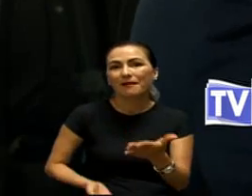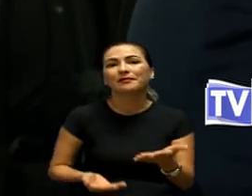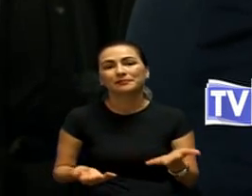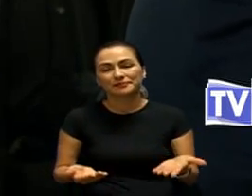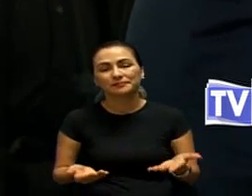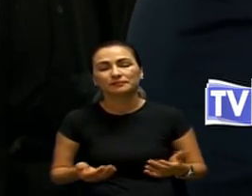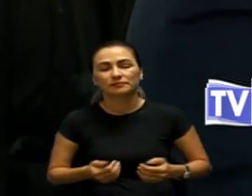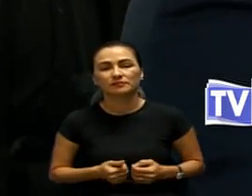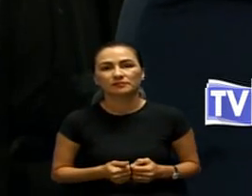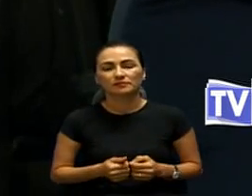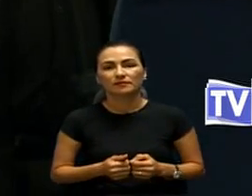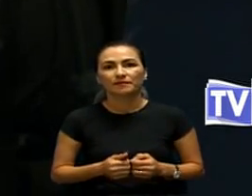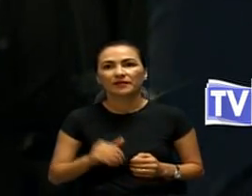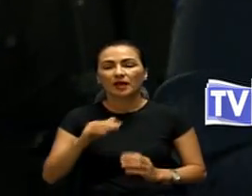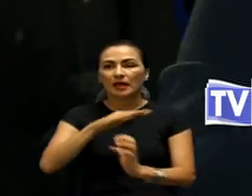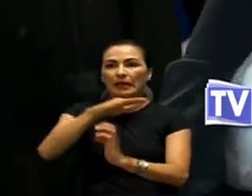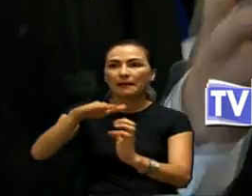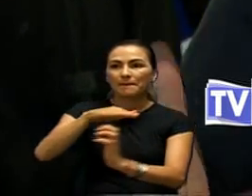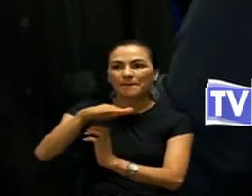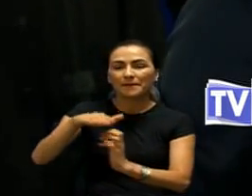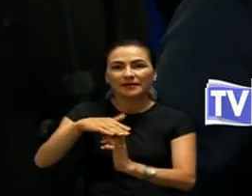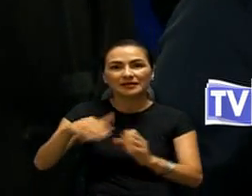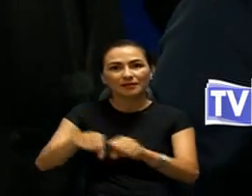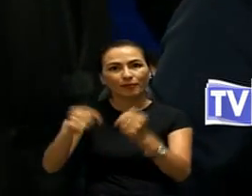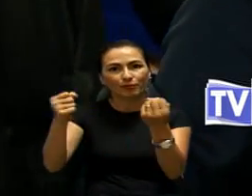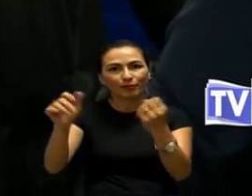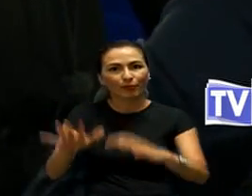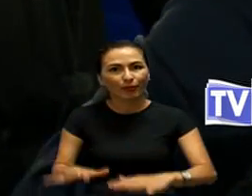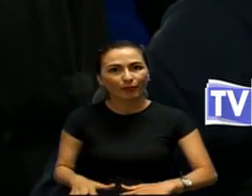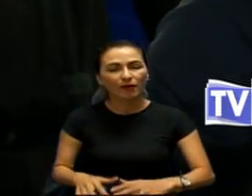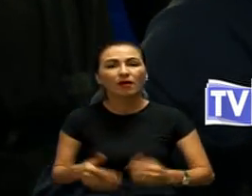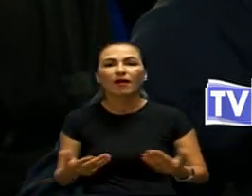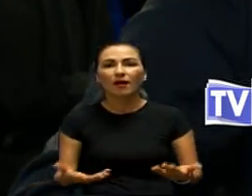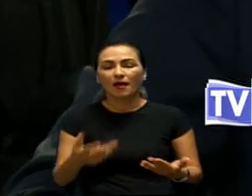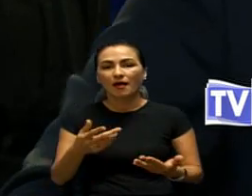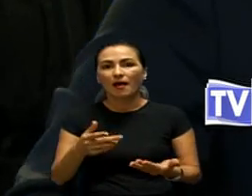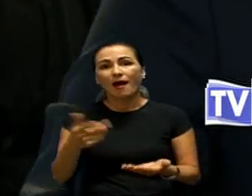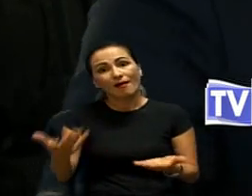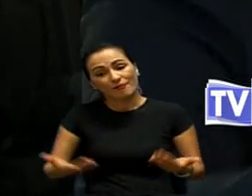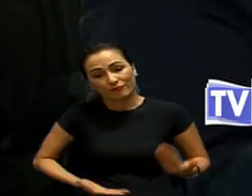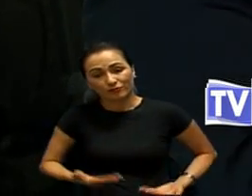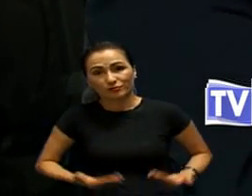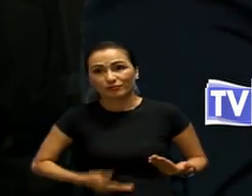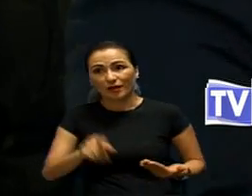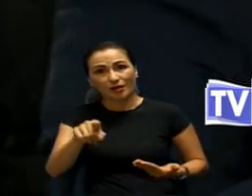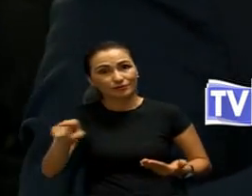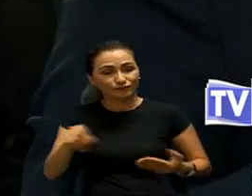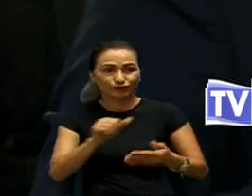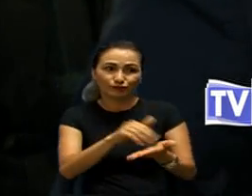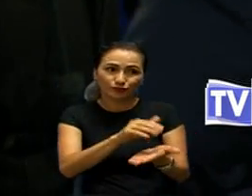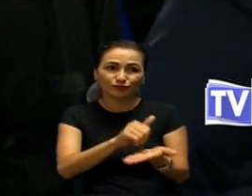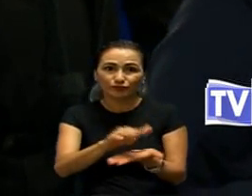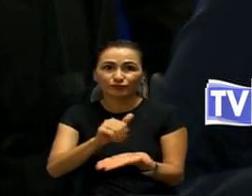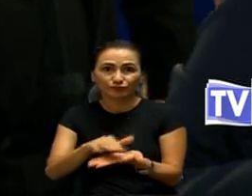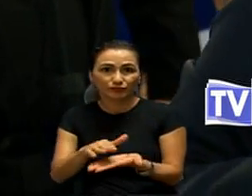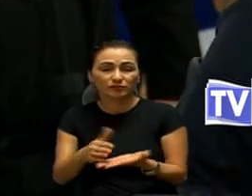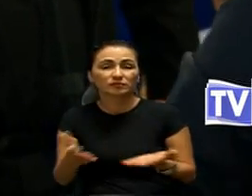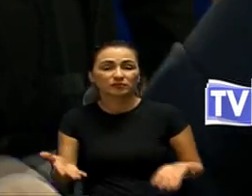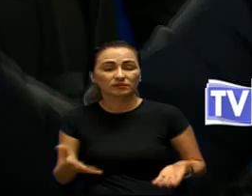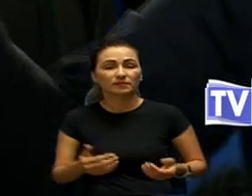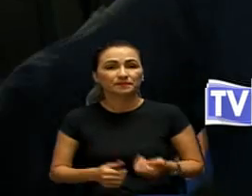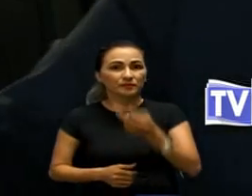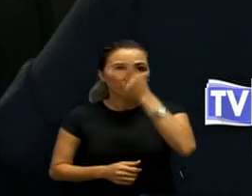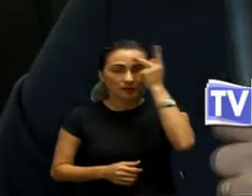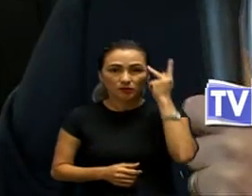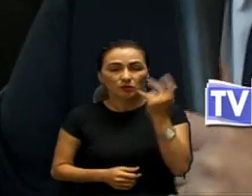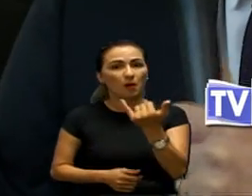quebra as empresas e arrecada menos. Gera desemprego. Então, o imposto é para o comerciante, não tem nada a ver para o cidadão comum.